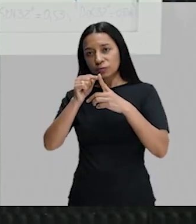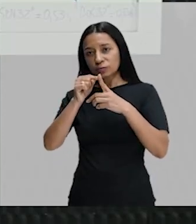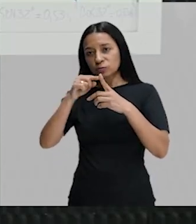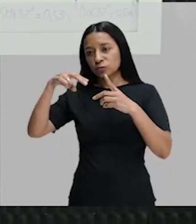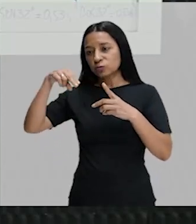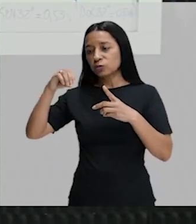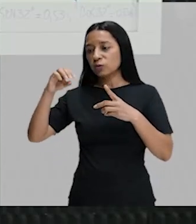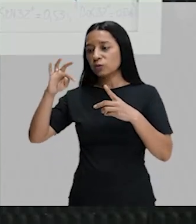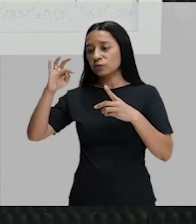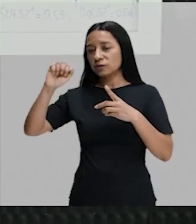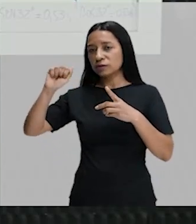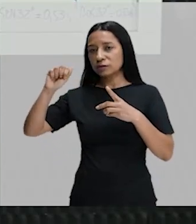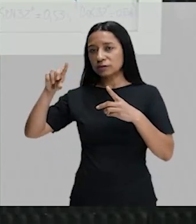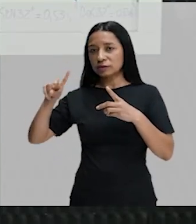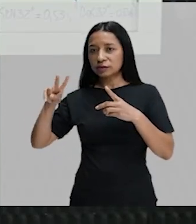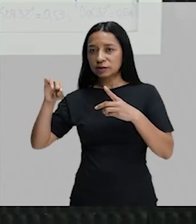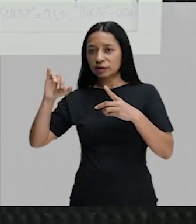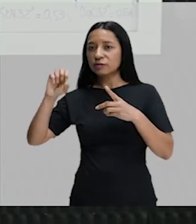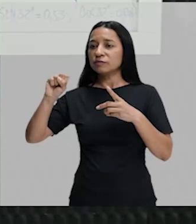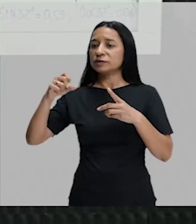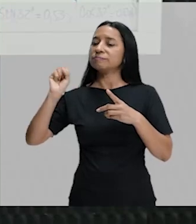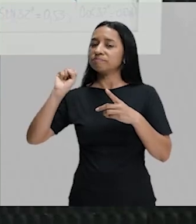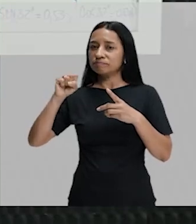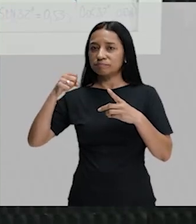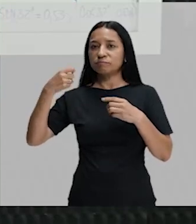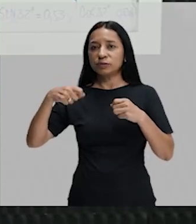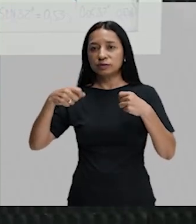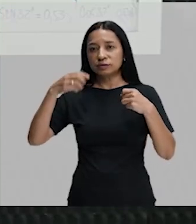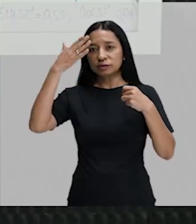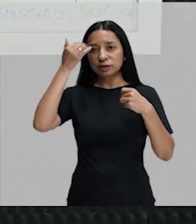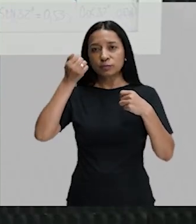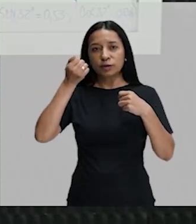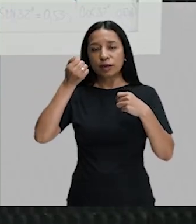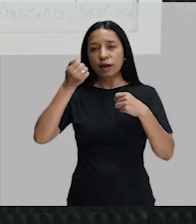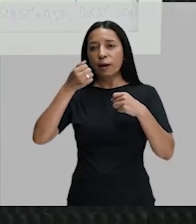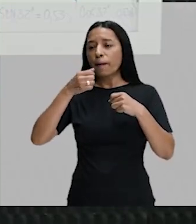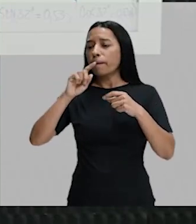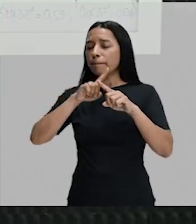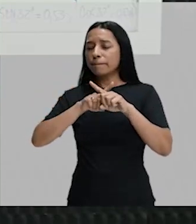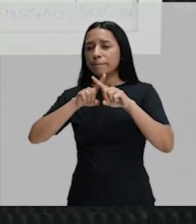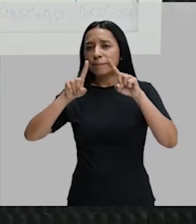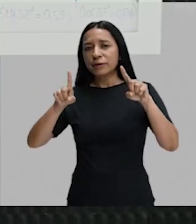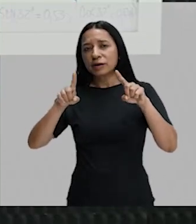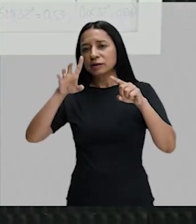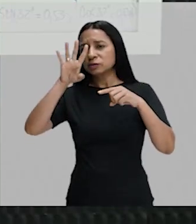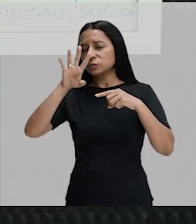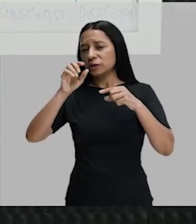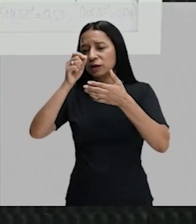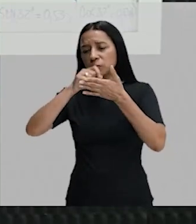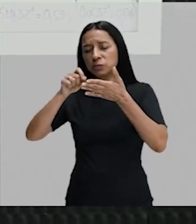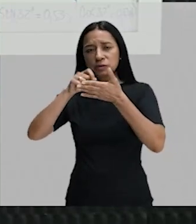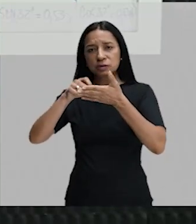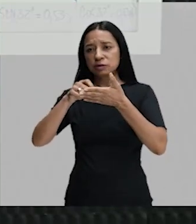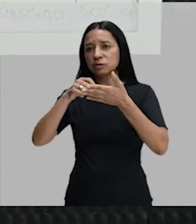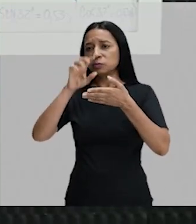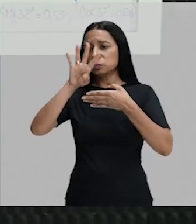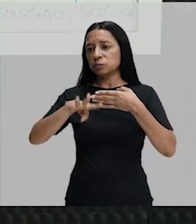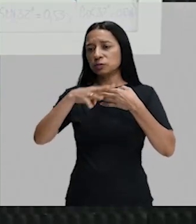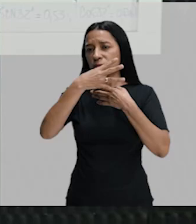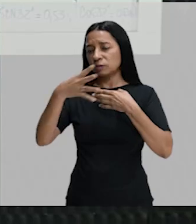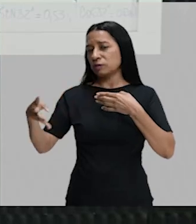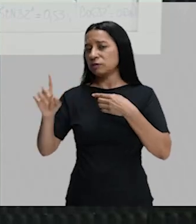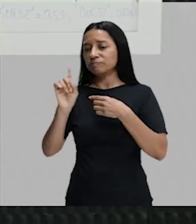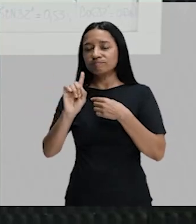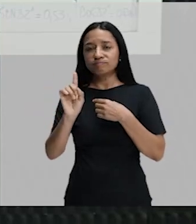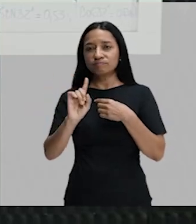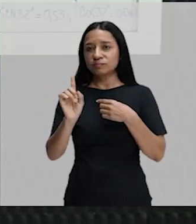saber. Mas ele não vão estar nem escrito dessa forma. Vai ter uma aula especial para a gente falar desses ângulos de 30, 45